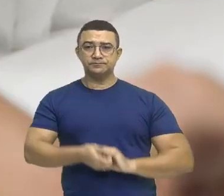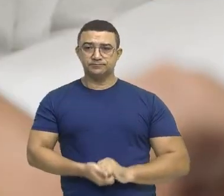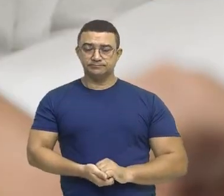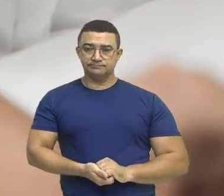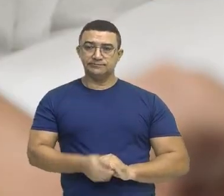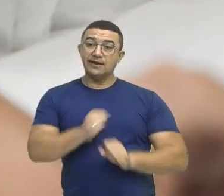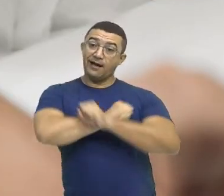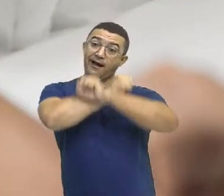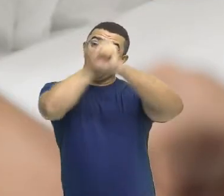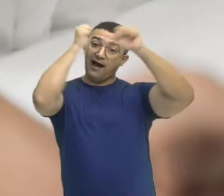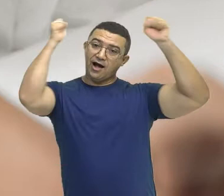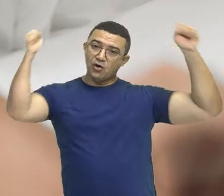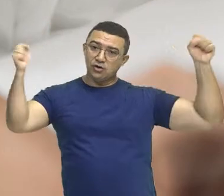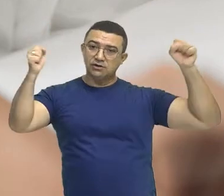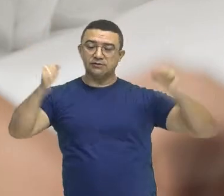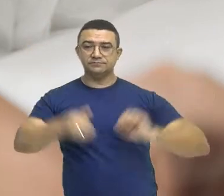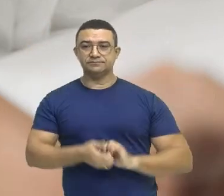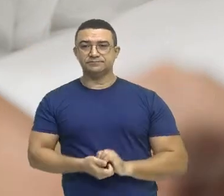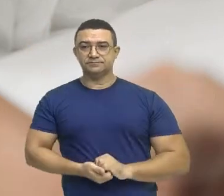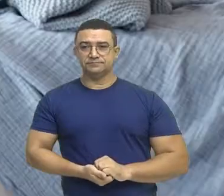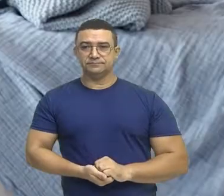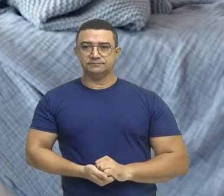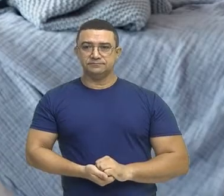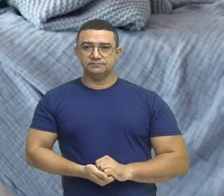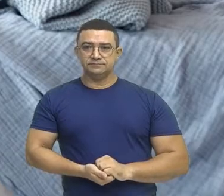Acordar. Wake up.